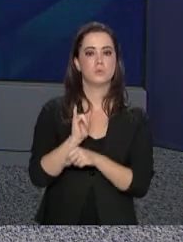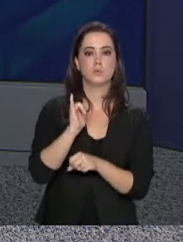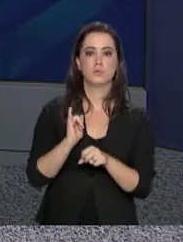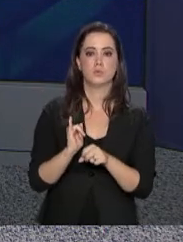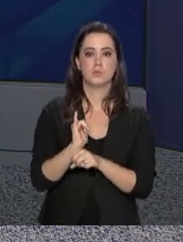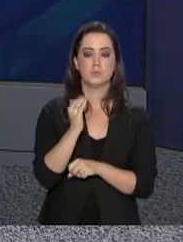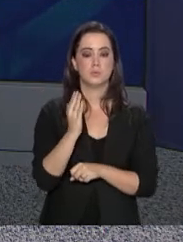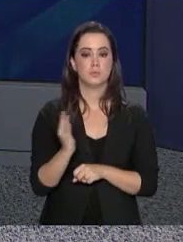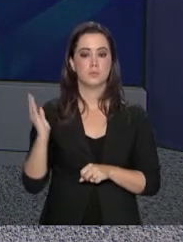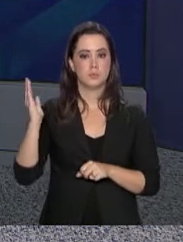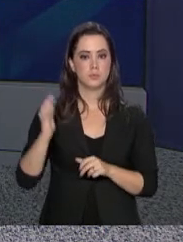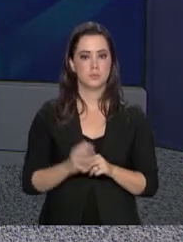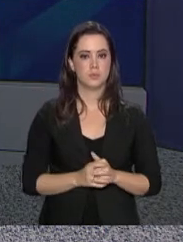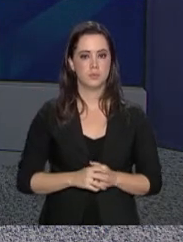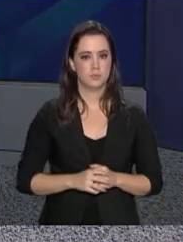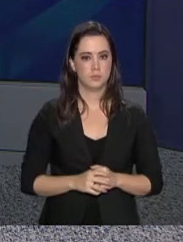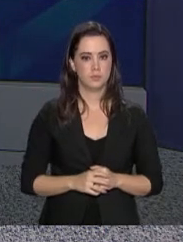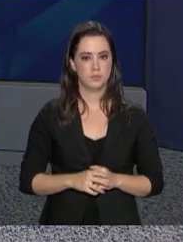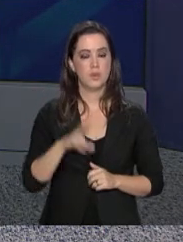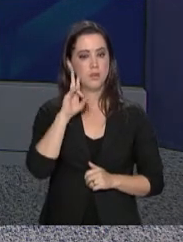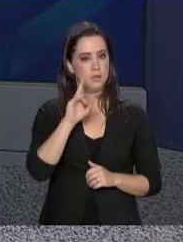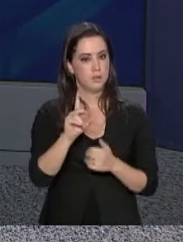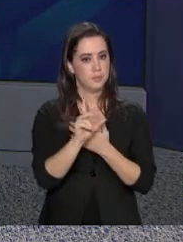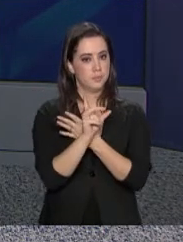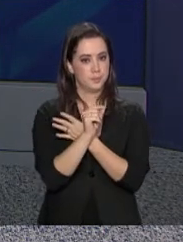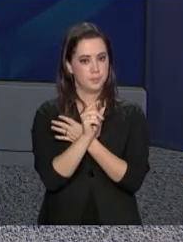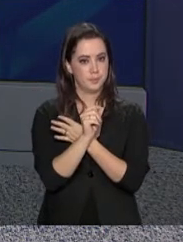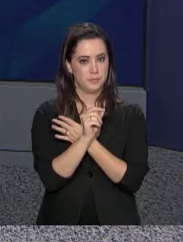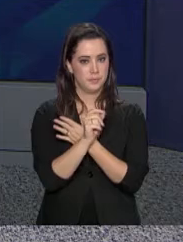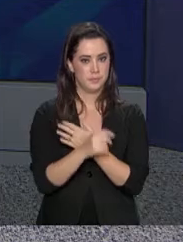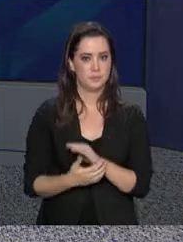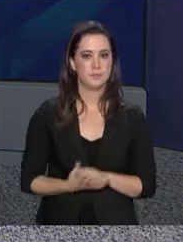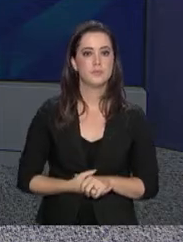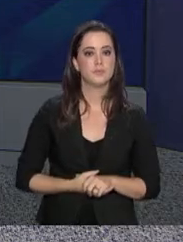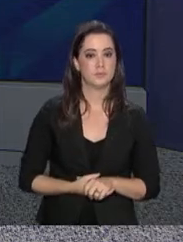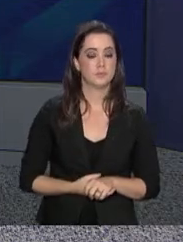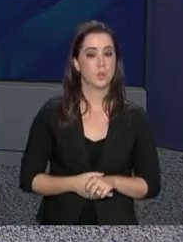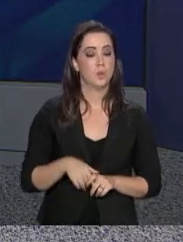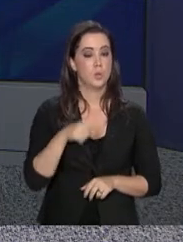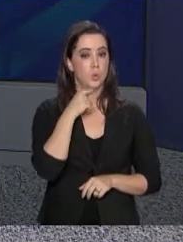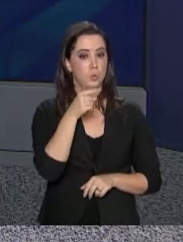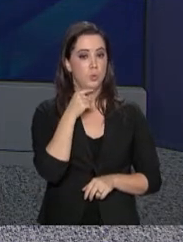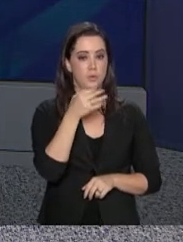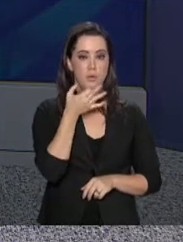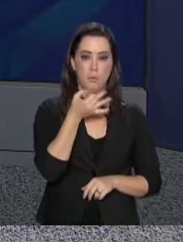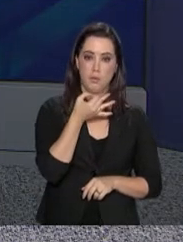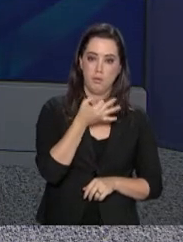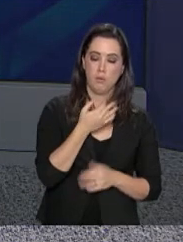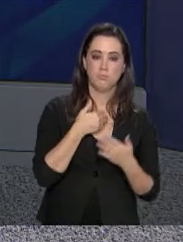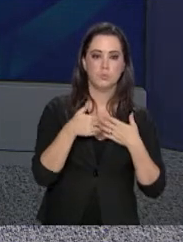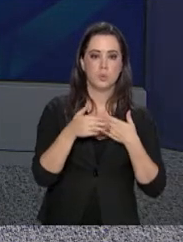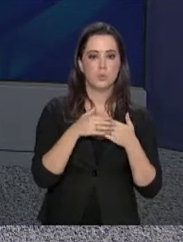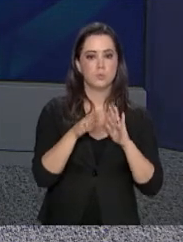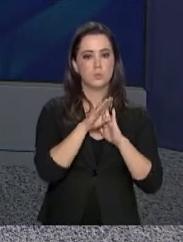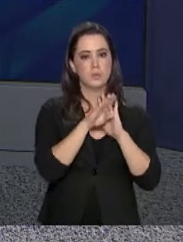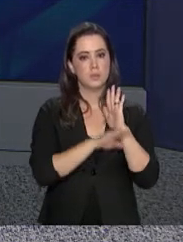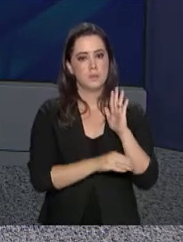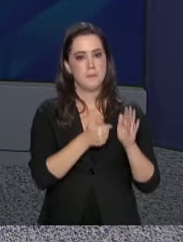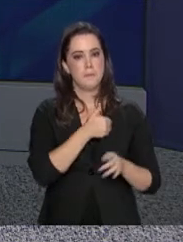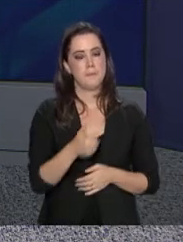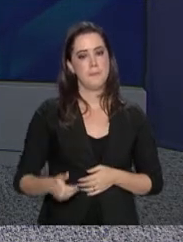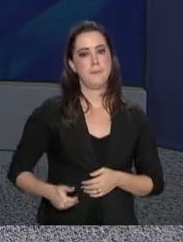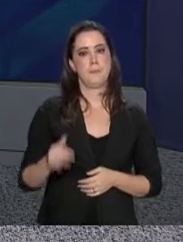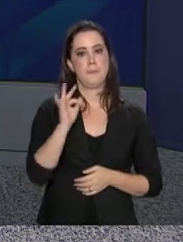todas as reportagens estão em nosso canal no YouTube. Acesse também o nosso perfil no Twitter. Você pode mandar sugestões de reportagens e